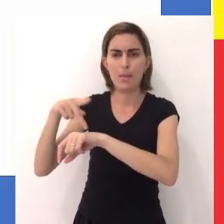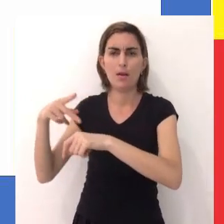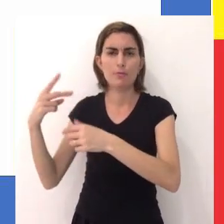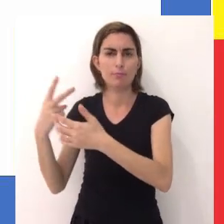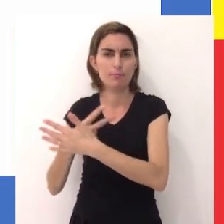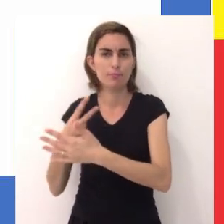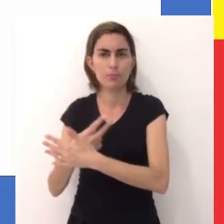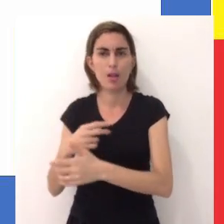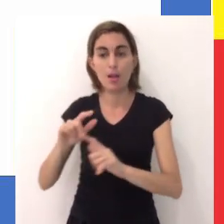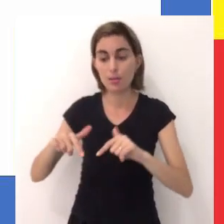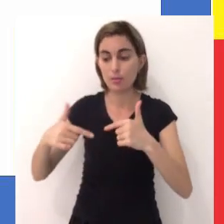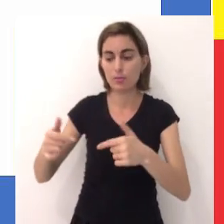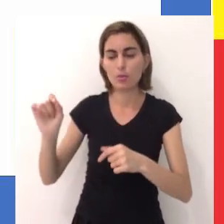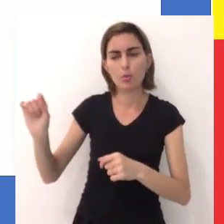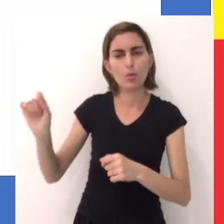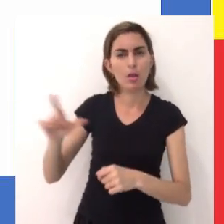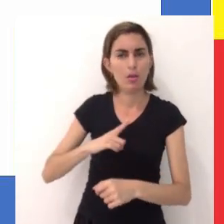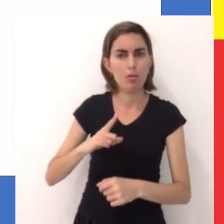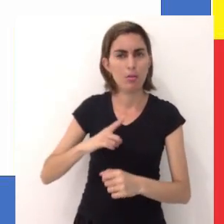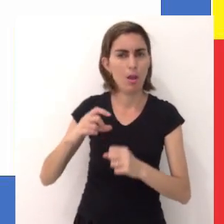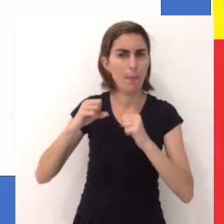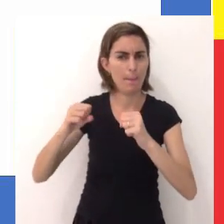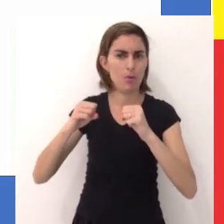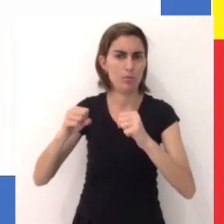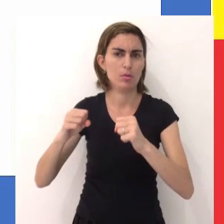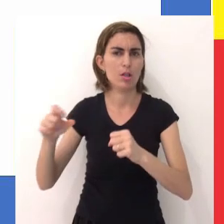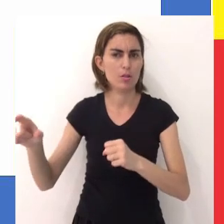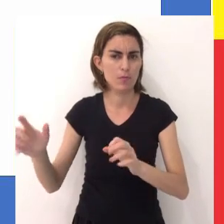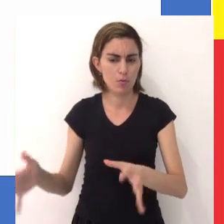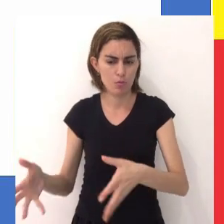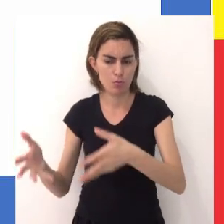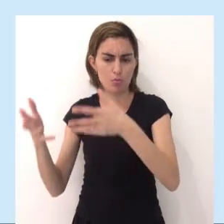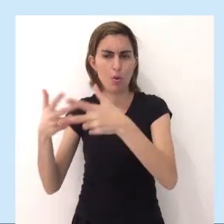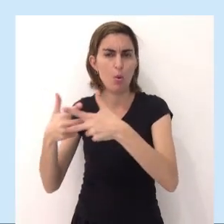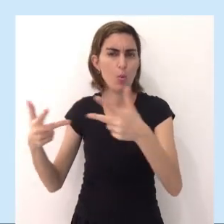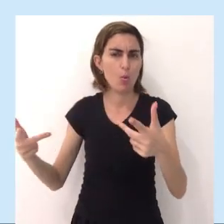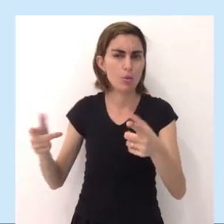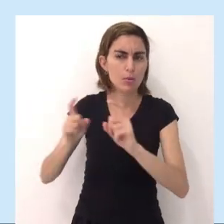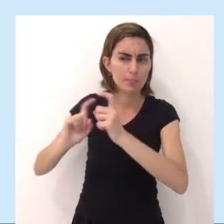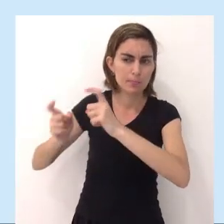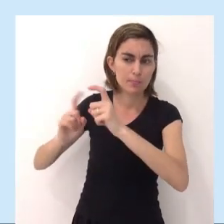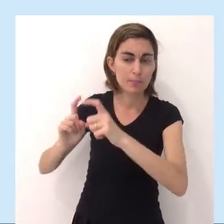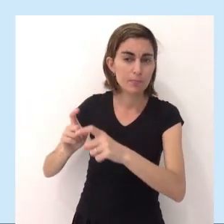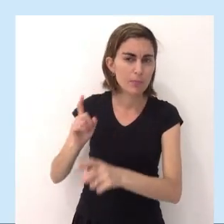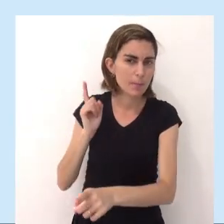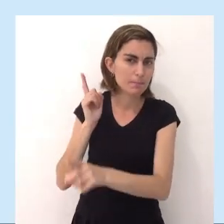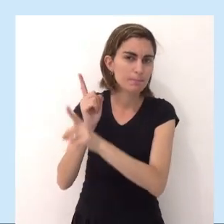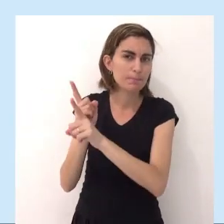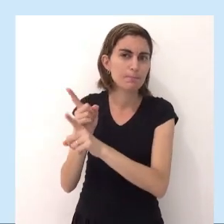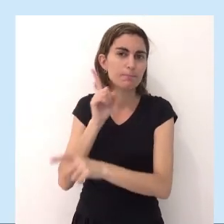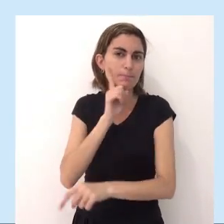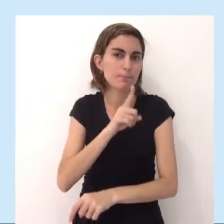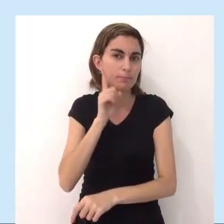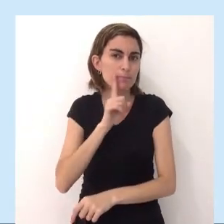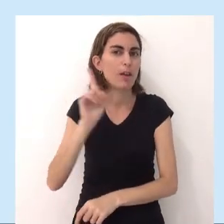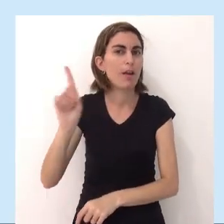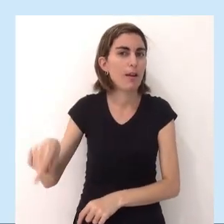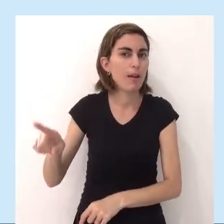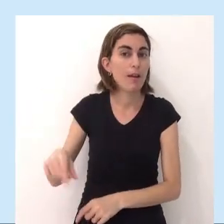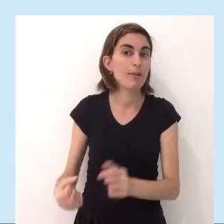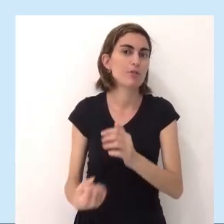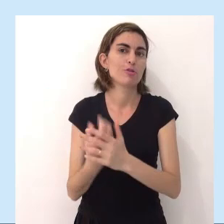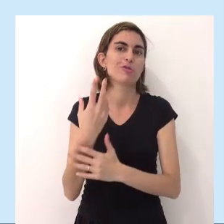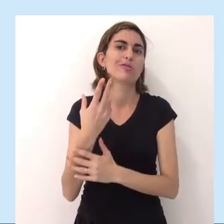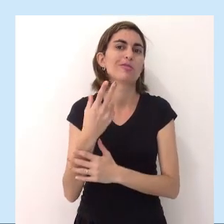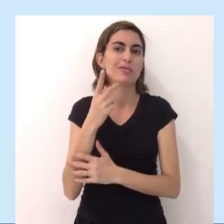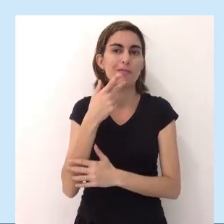suas ações, não. Se você tivesse um potencial, se você tivesse alguma articulação detectada pelos americanos, é aí que surge